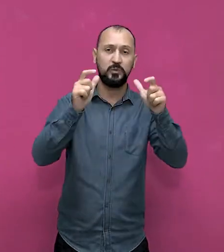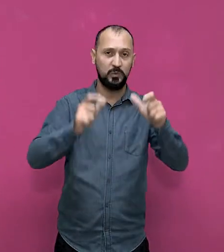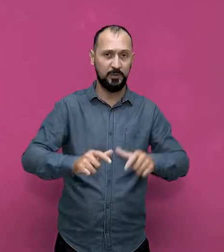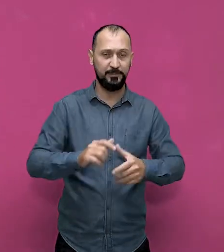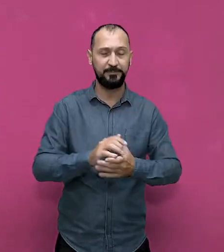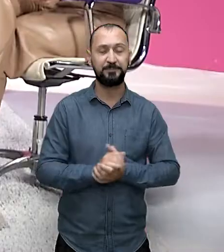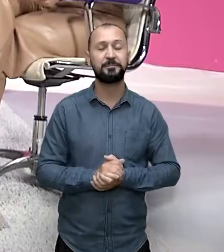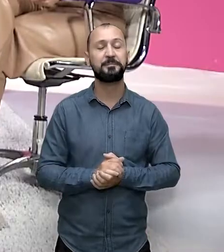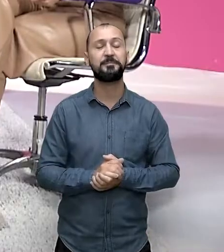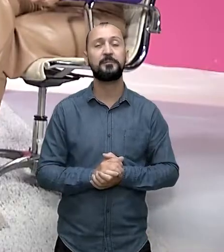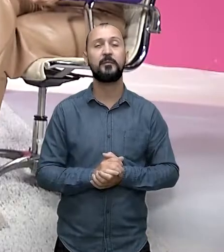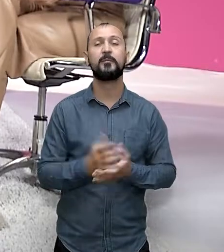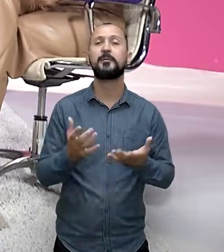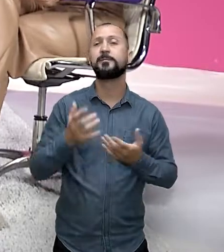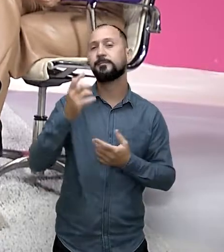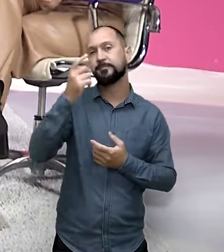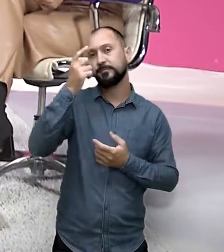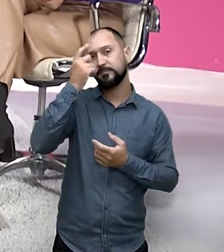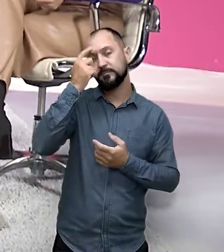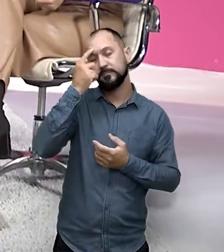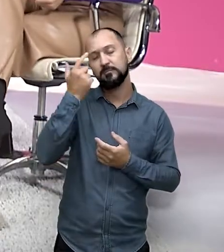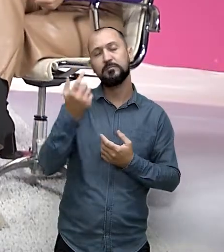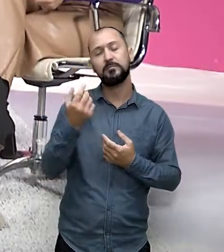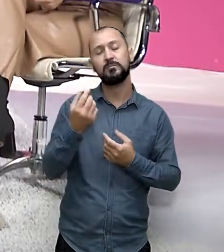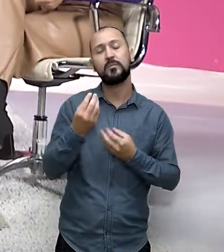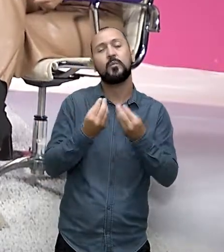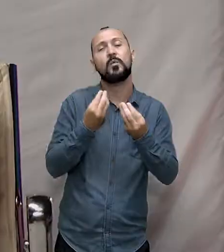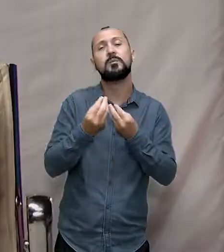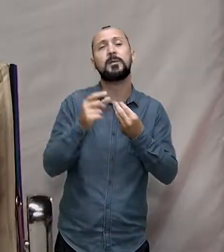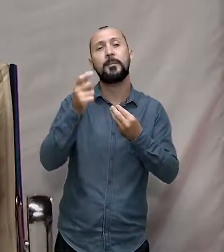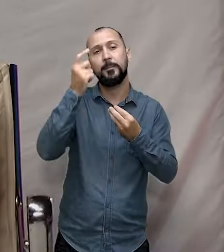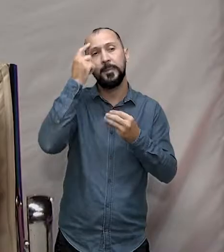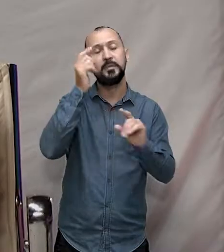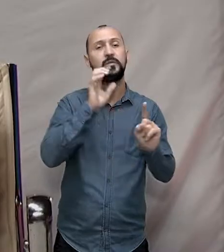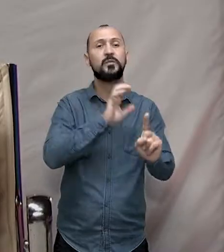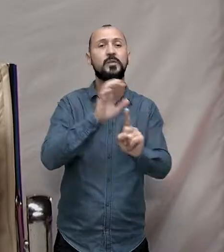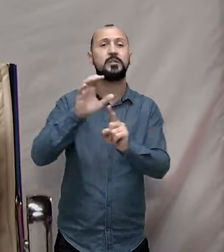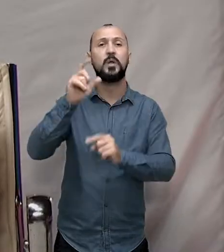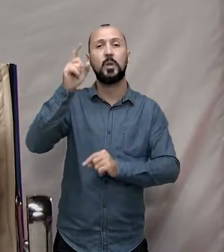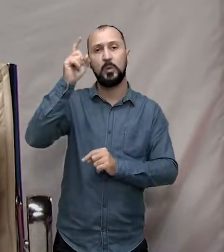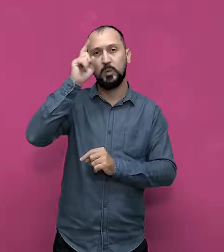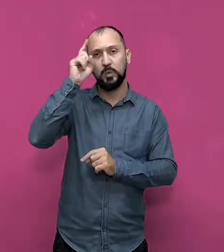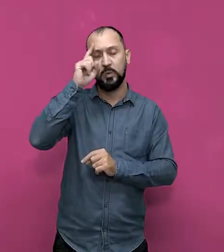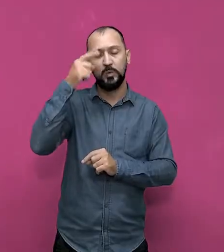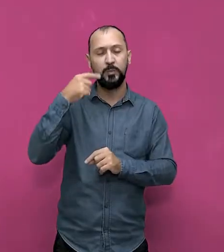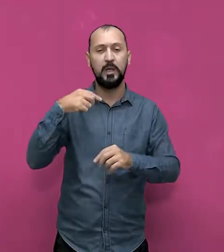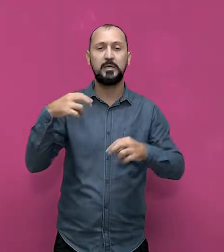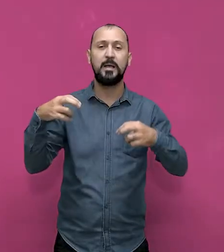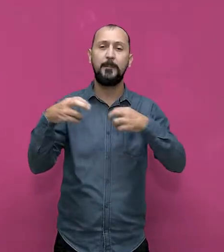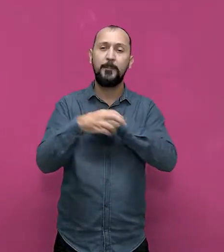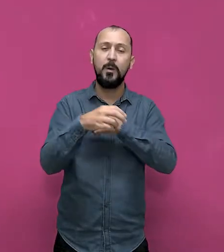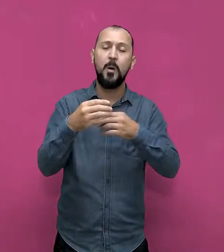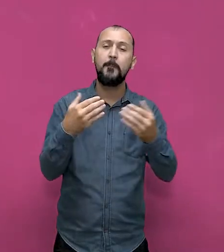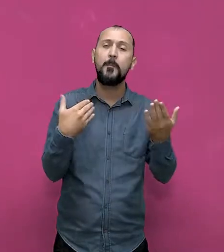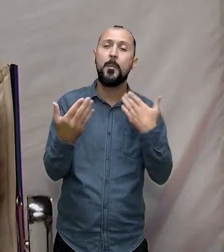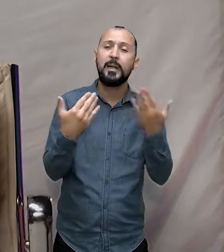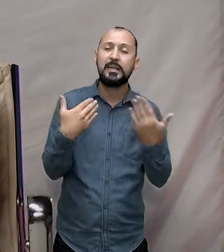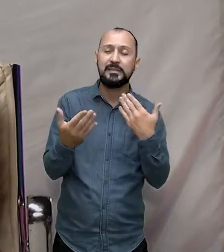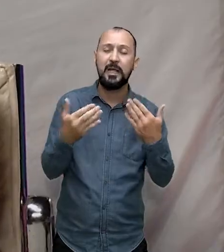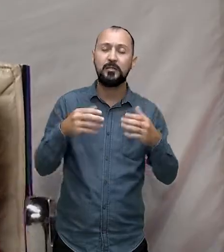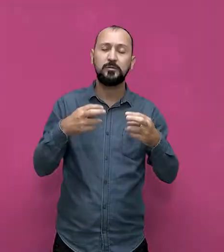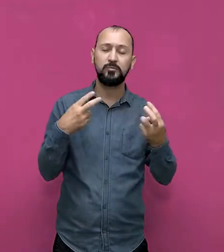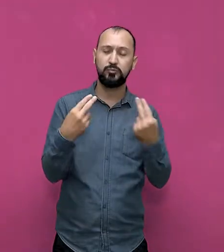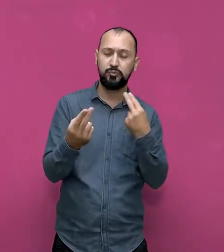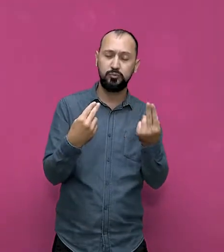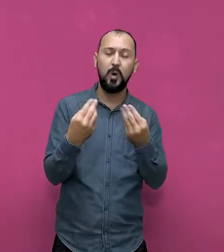transformação no espaço. E pensando em tudo isso, o quanto você acha que influencia no nosso dia a dia a mobilidade urbana? Como